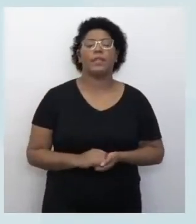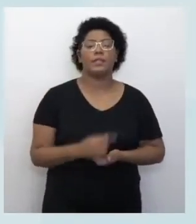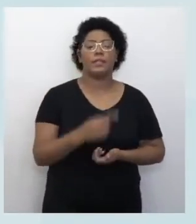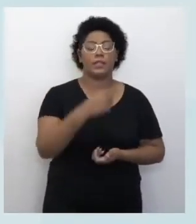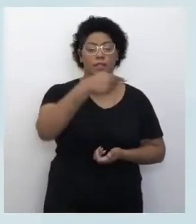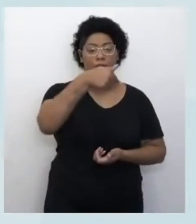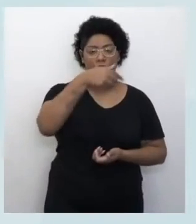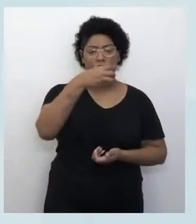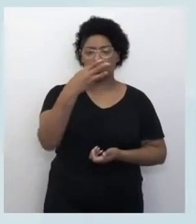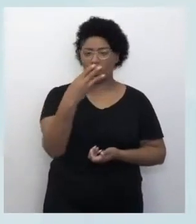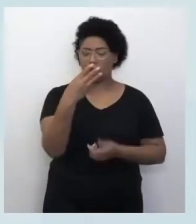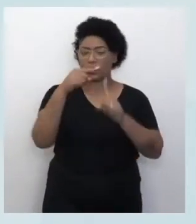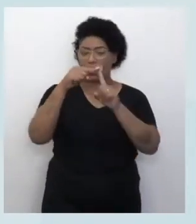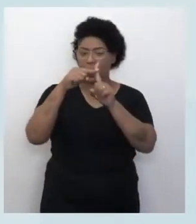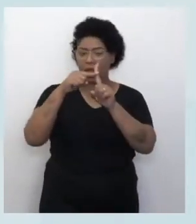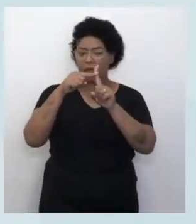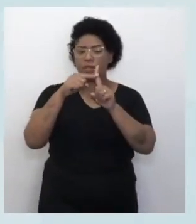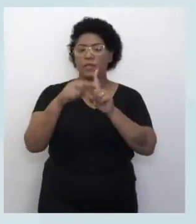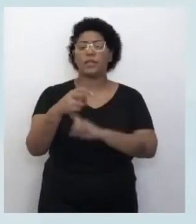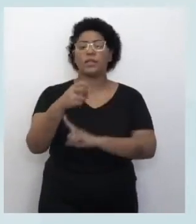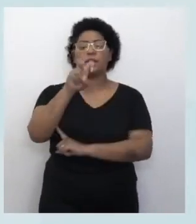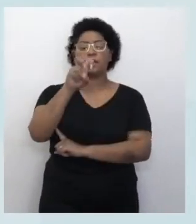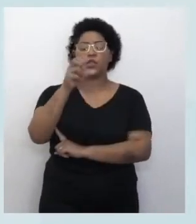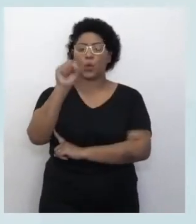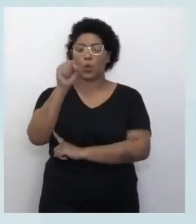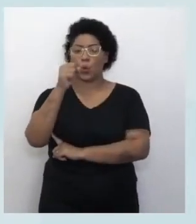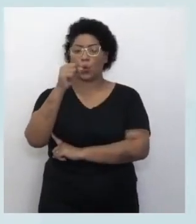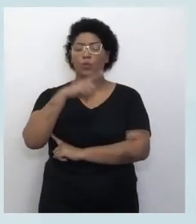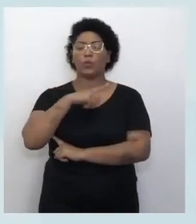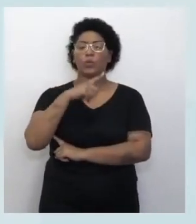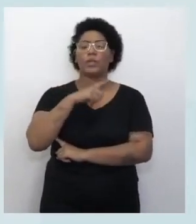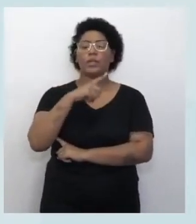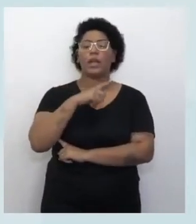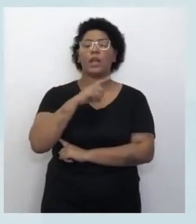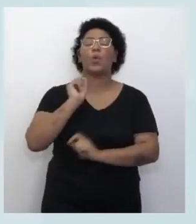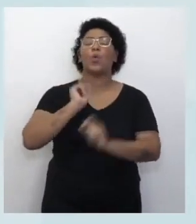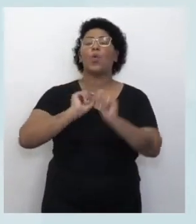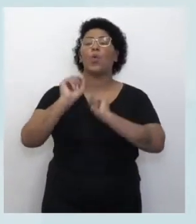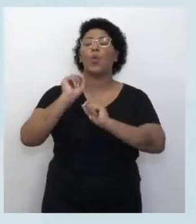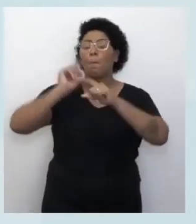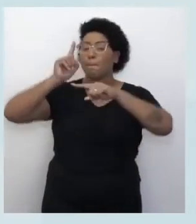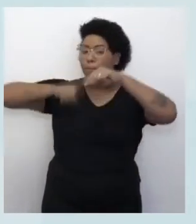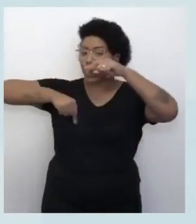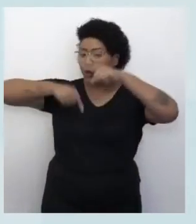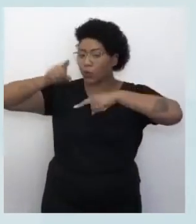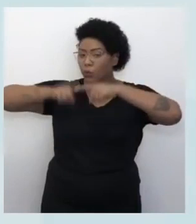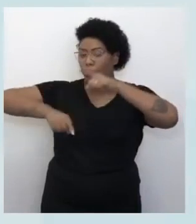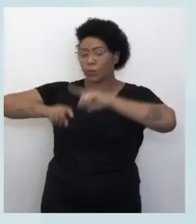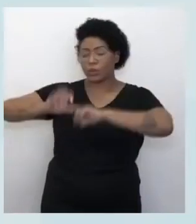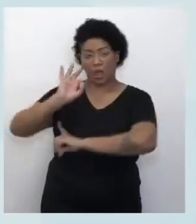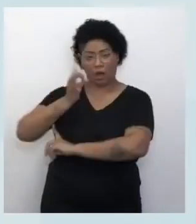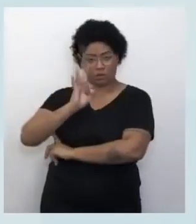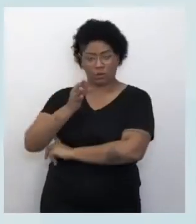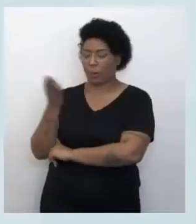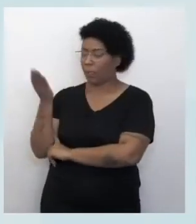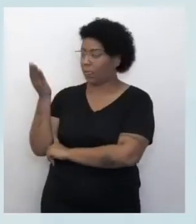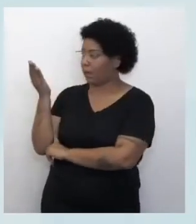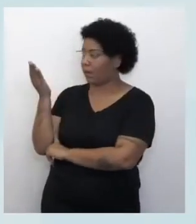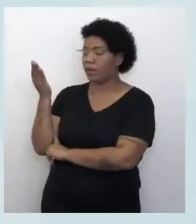73 mais 58, nós temos os reagentes, certo? Que aqui vai